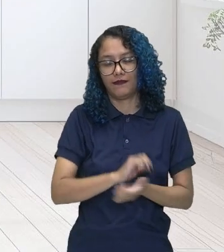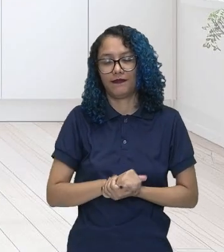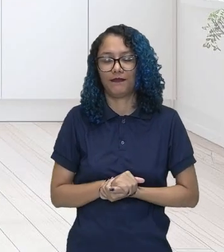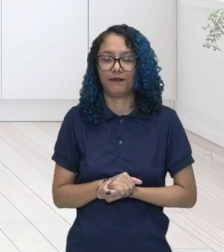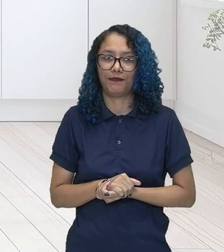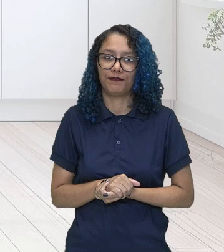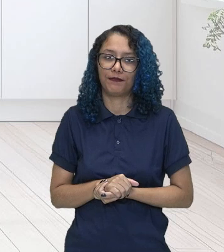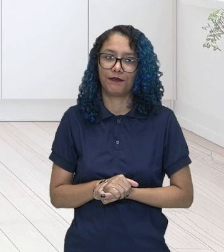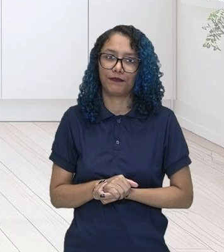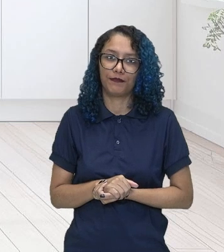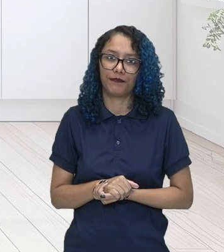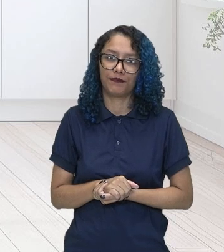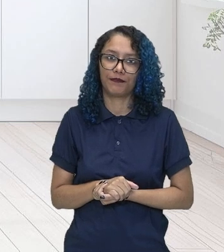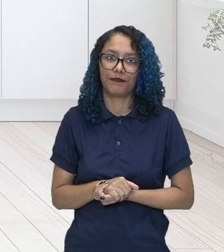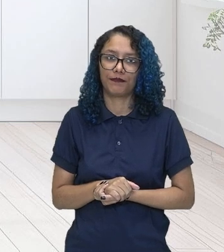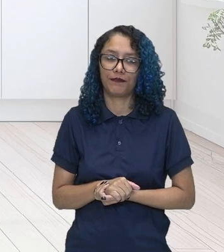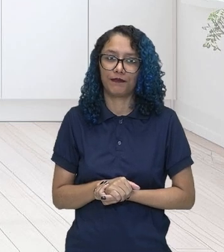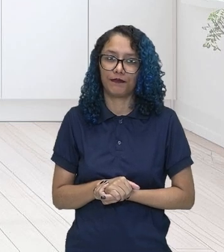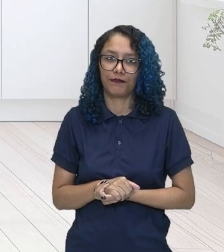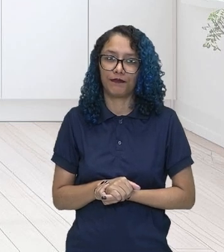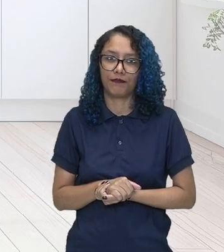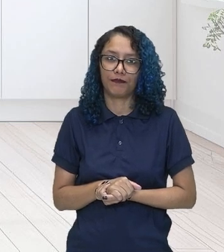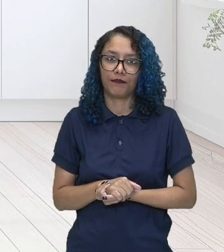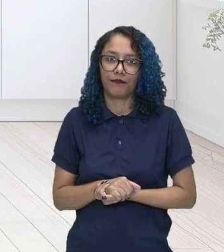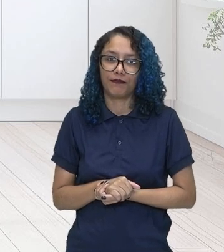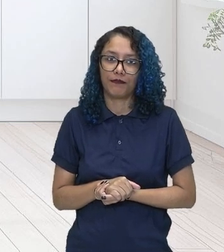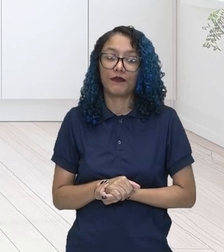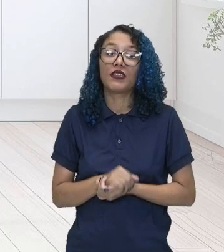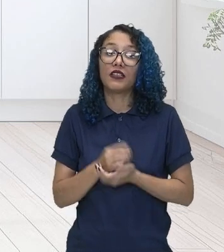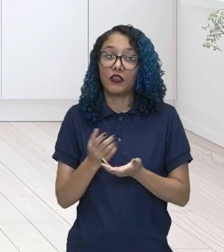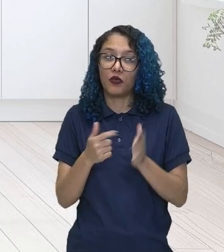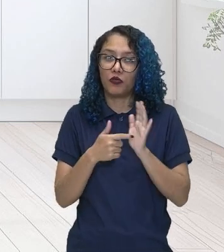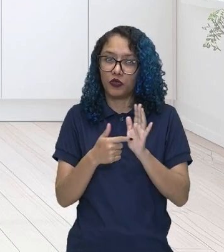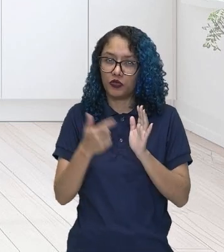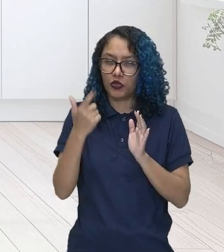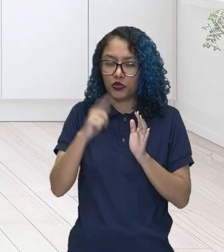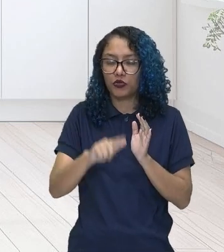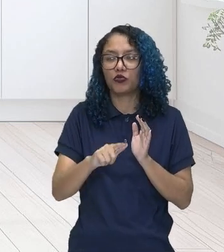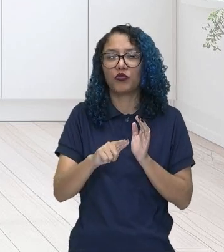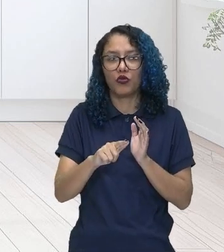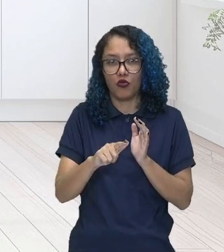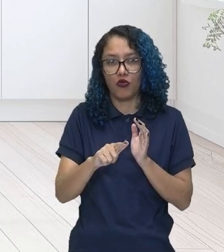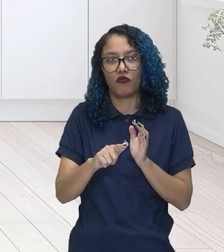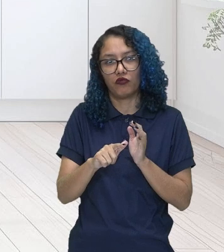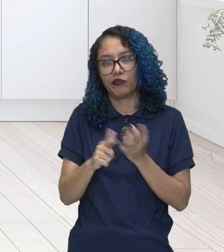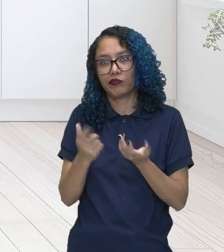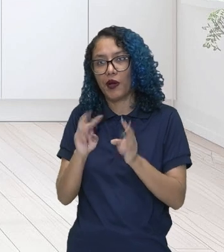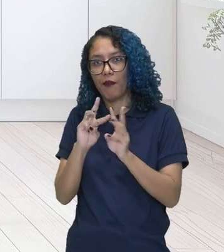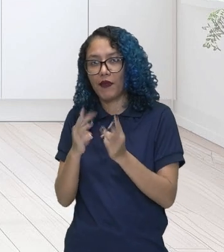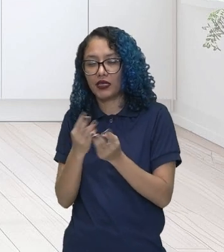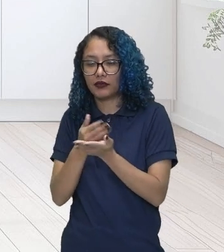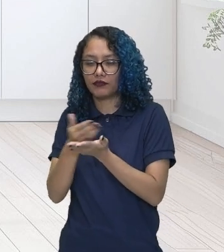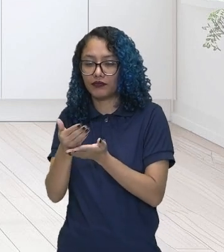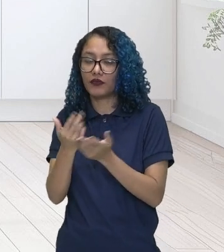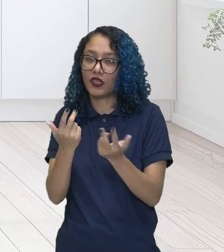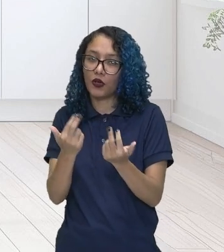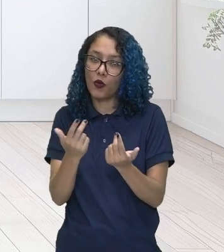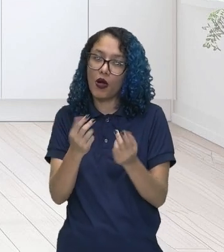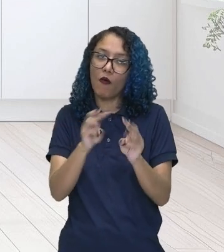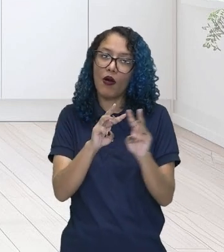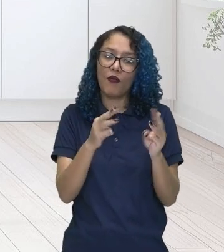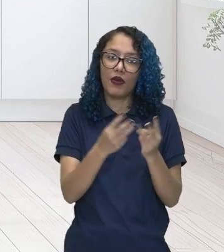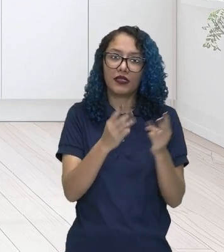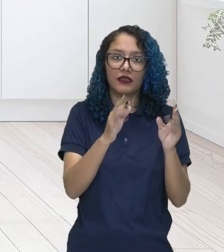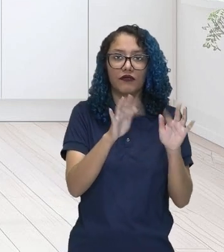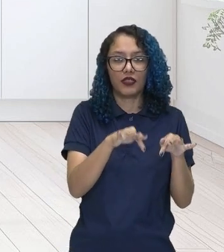Legal, né? Mostrou novamente que a massa dos reagentes vai ser igual à massa dos produtos, porque numa reação pode ocorrer a transformação,